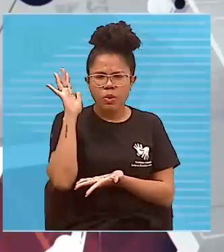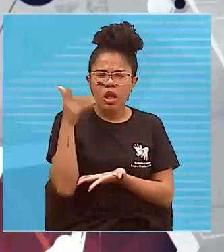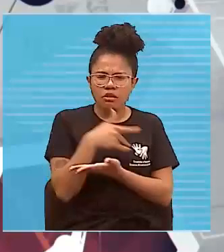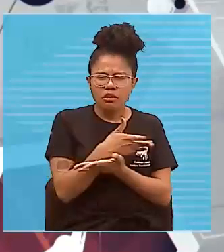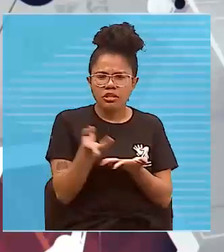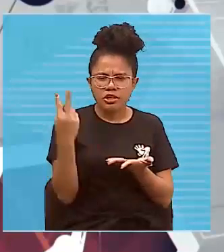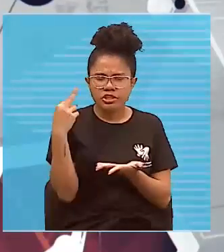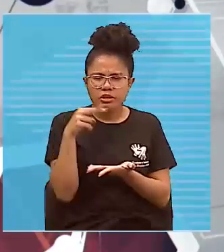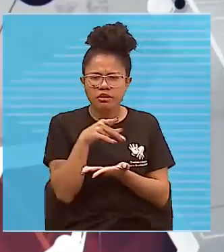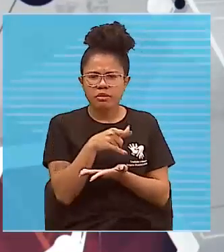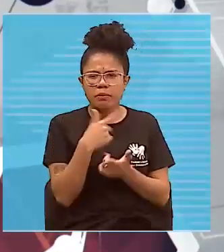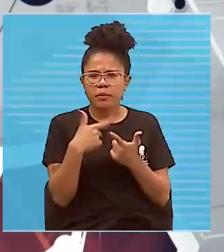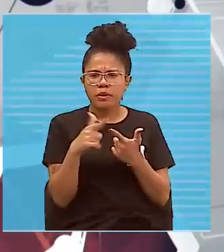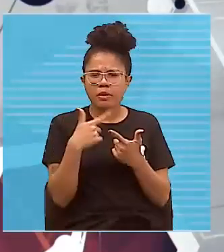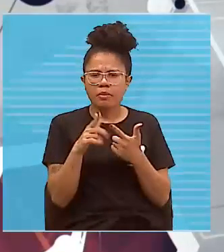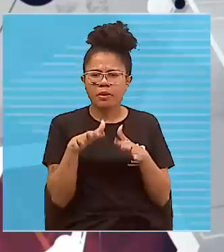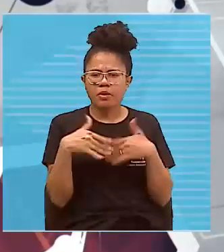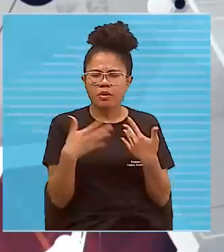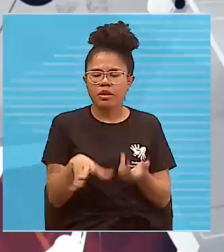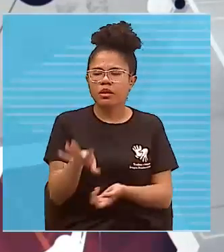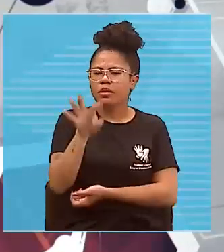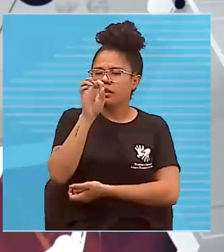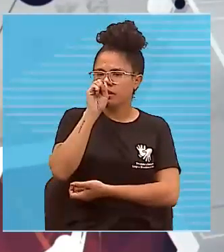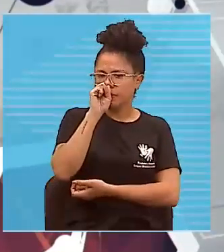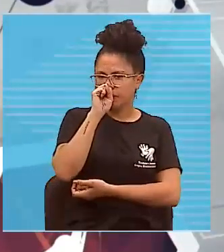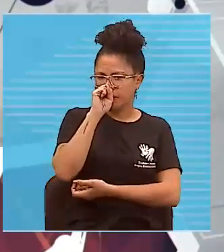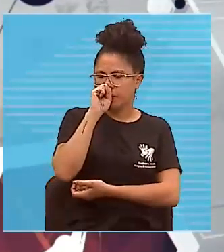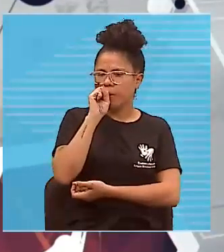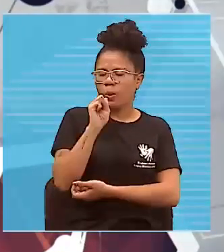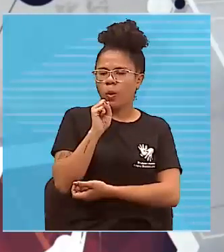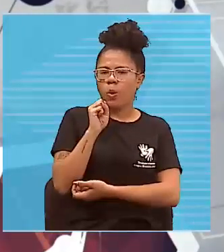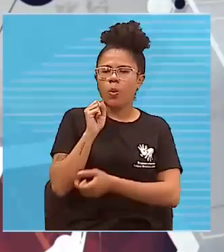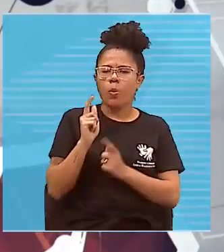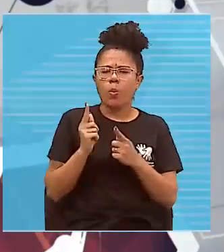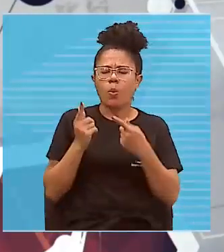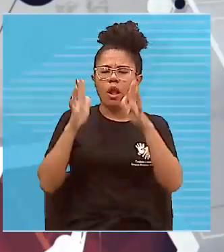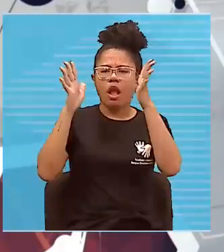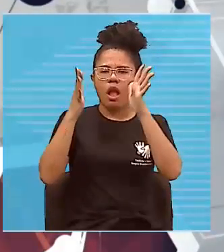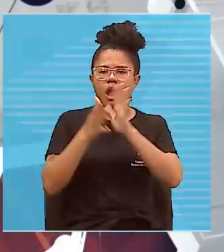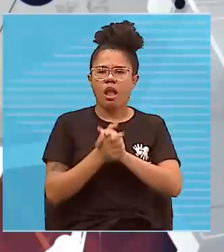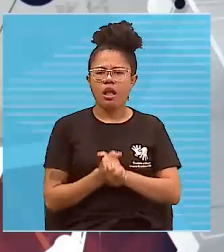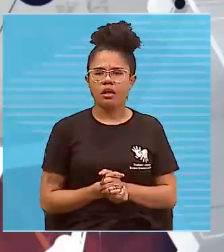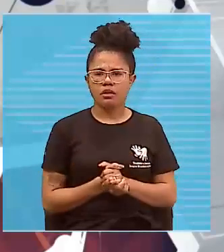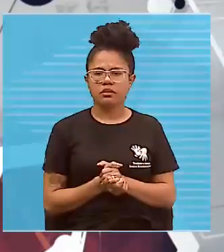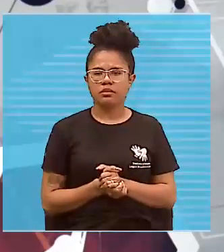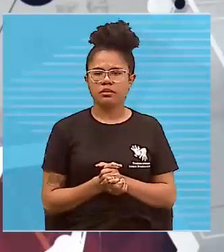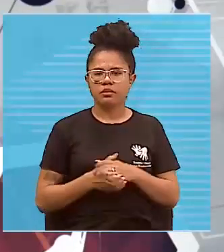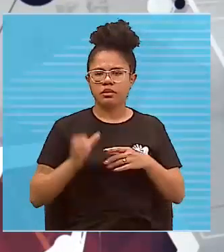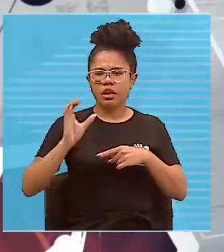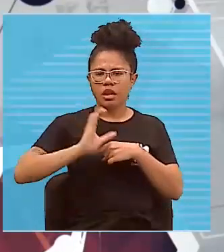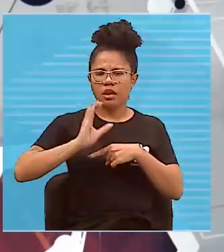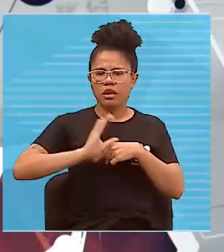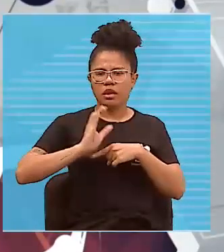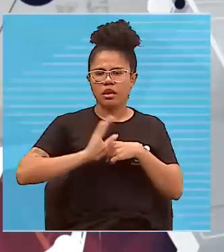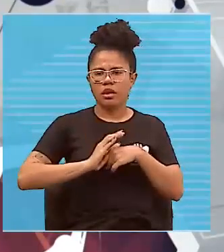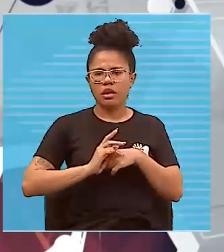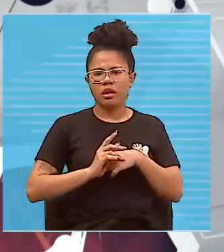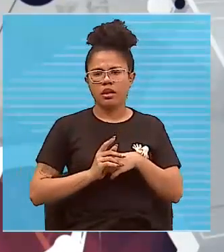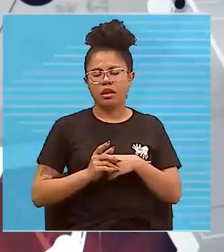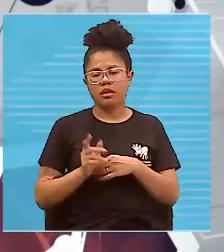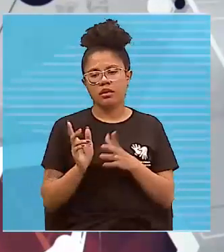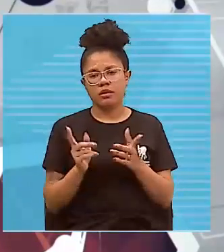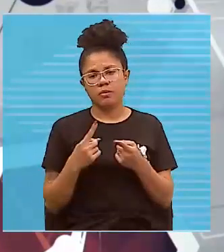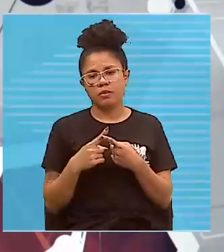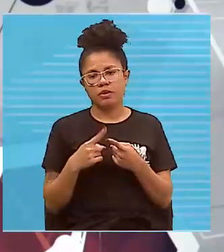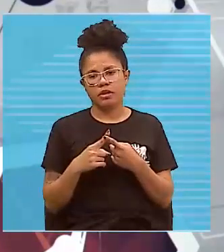deu o problema da morte dele foi a inalação em excesso desse gás, o monóxido de carbono. Ao invés de ser o oxigênio que